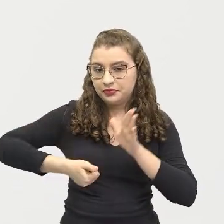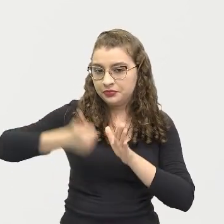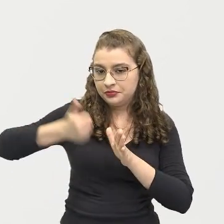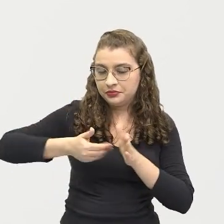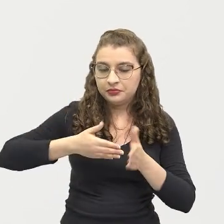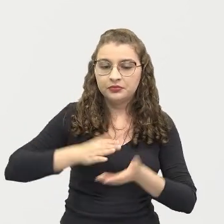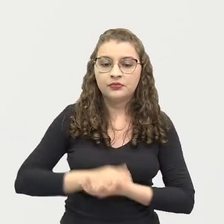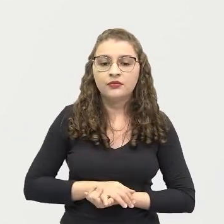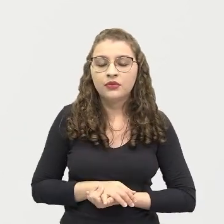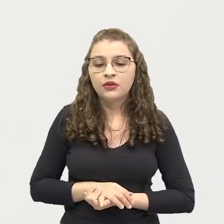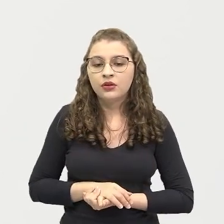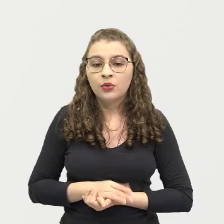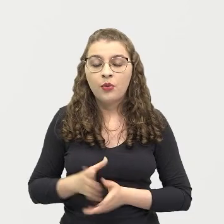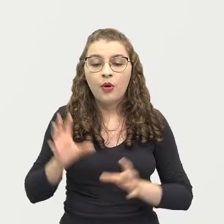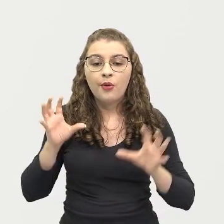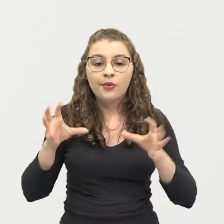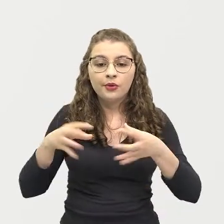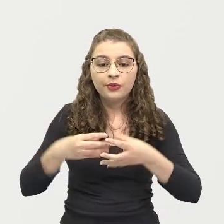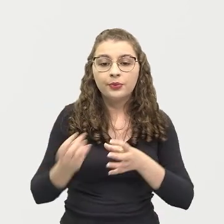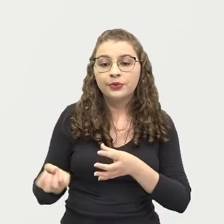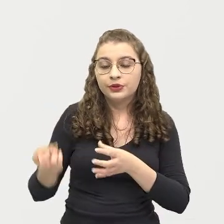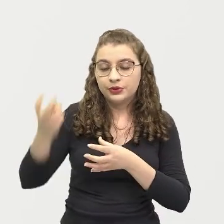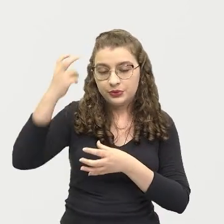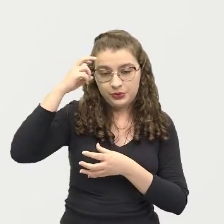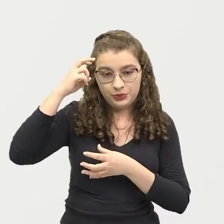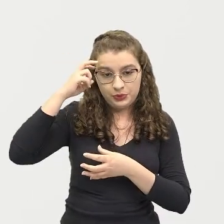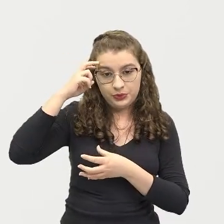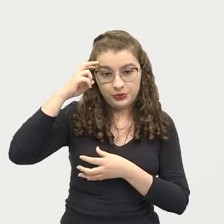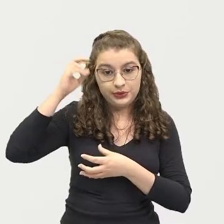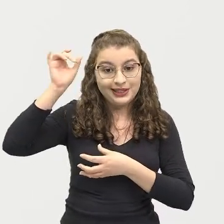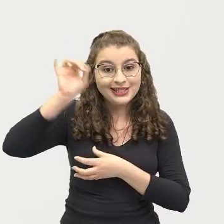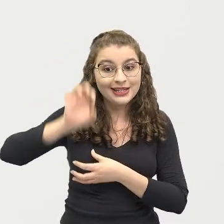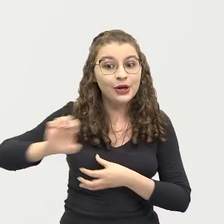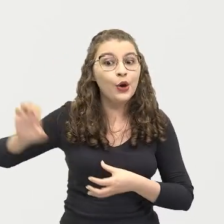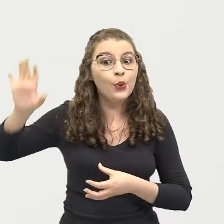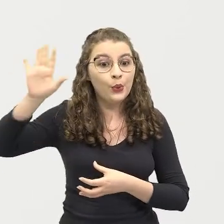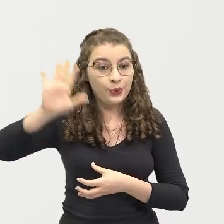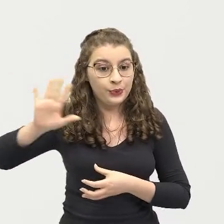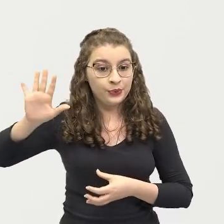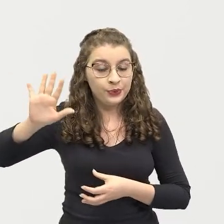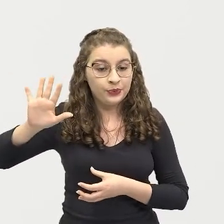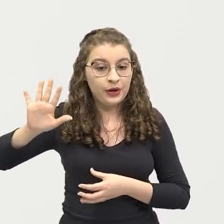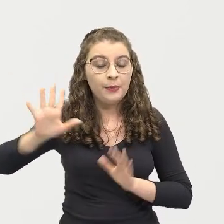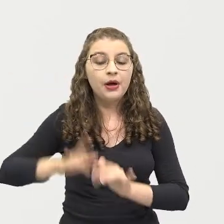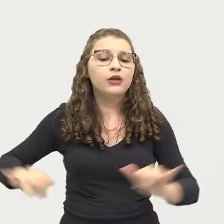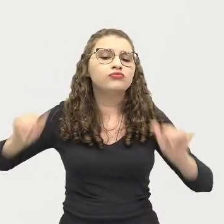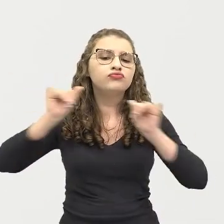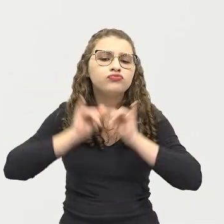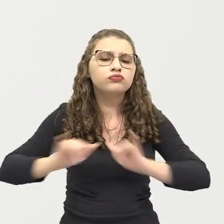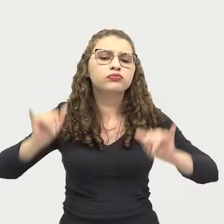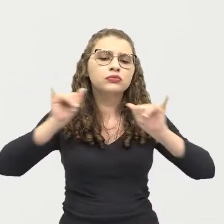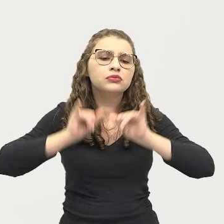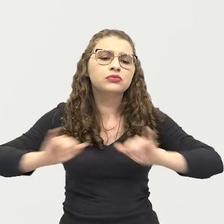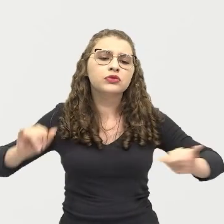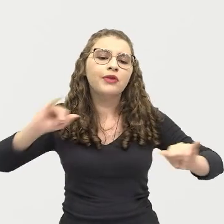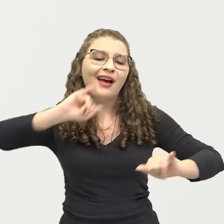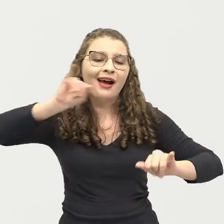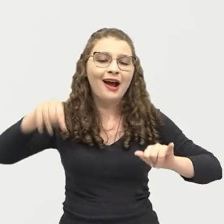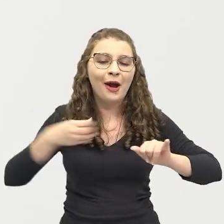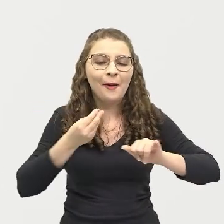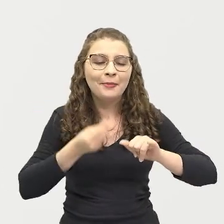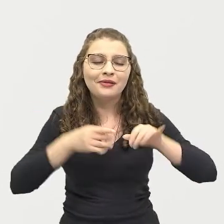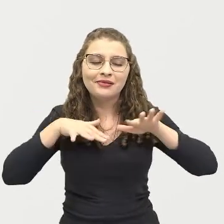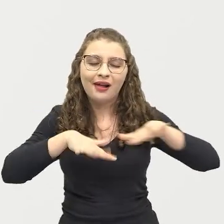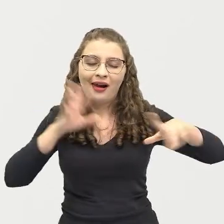estão diretamente ligadas ao fenômeno das vanguardas culturais europeias. Para divulgar as ideias e aproveitar a